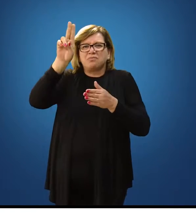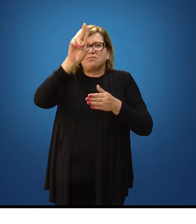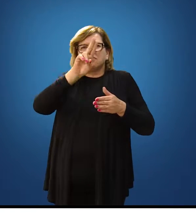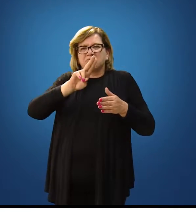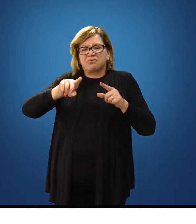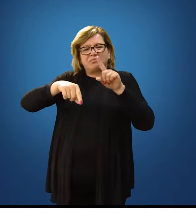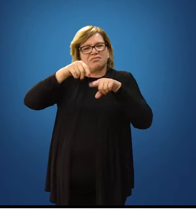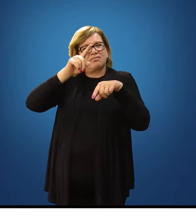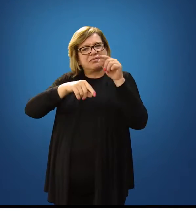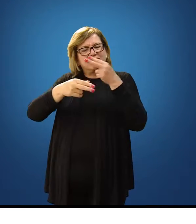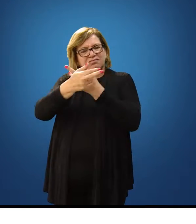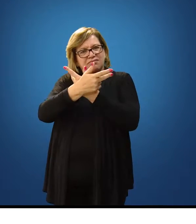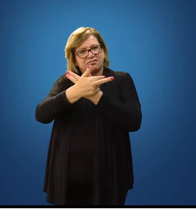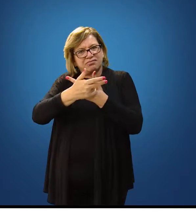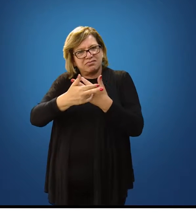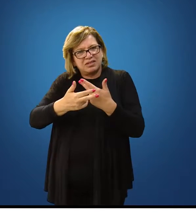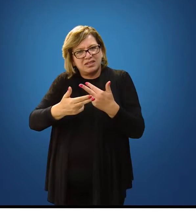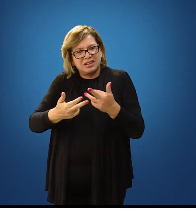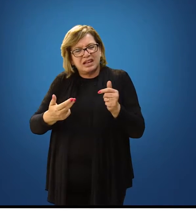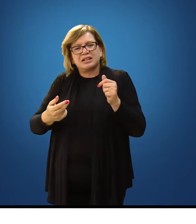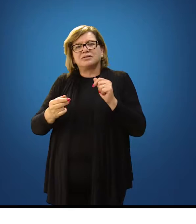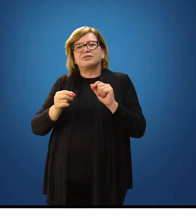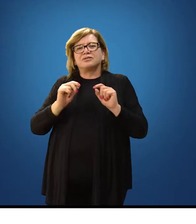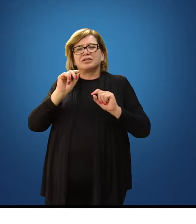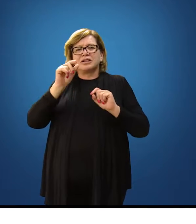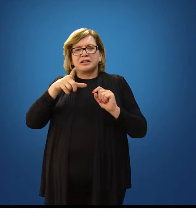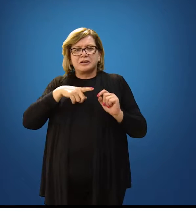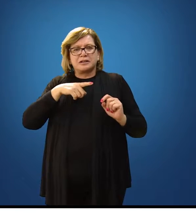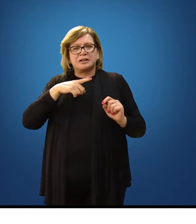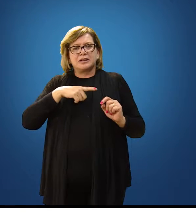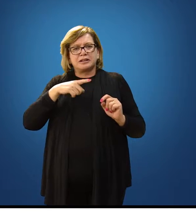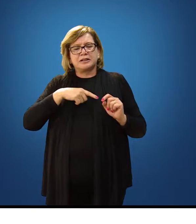diferentes instrumentos de coleta de dados que temos